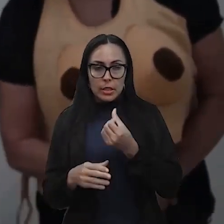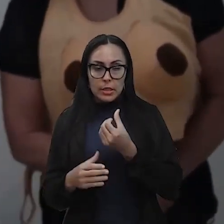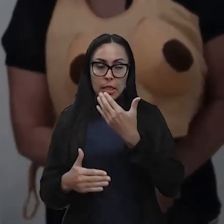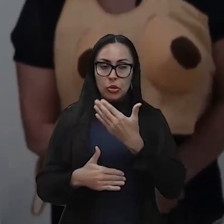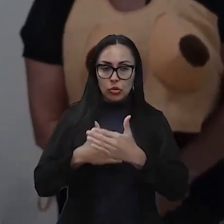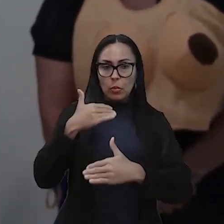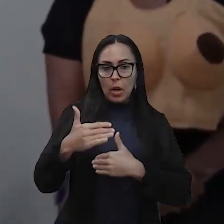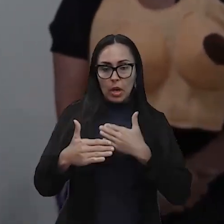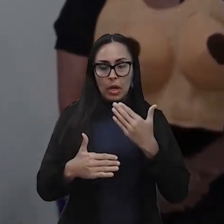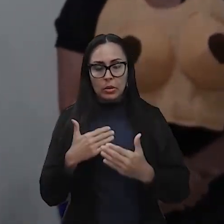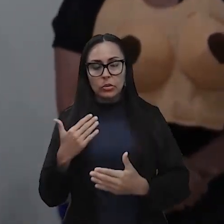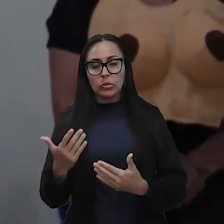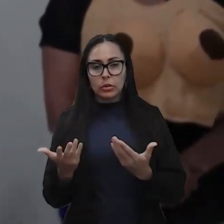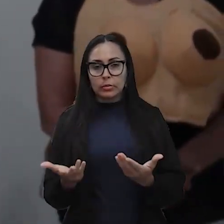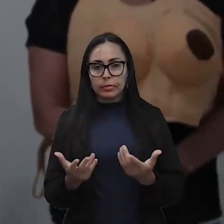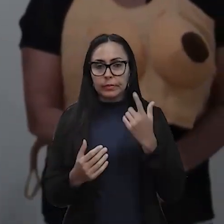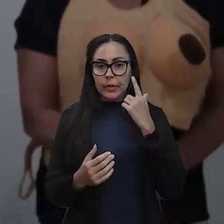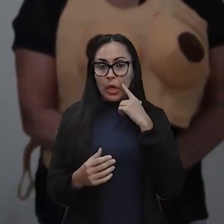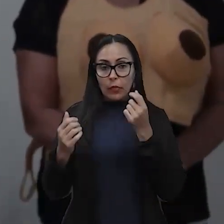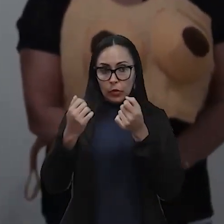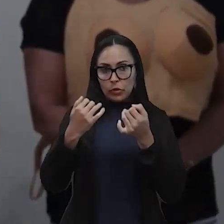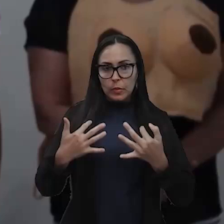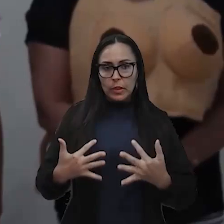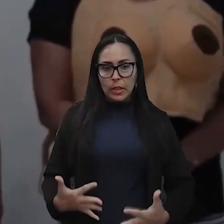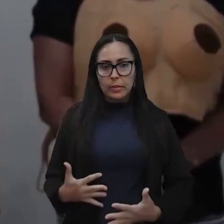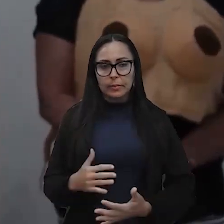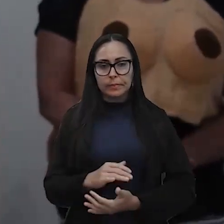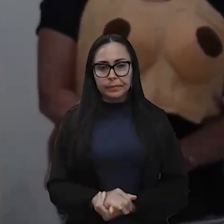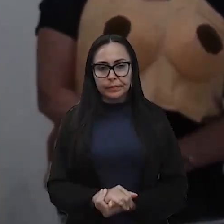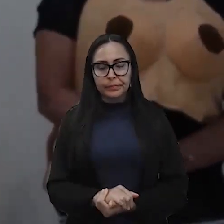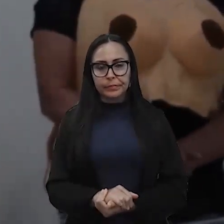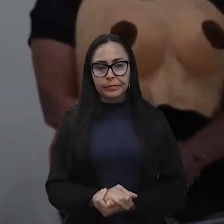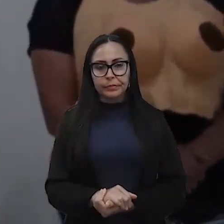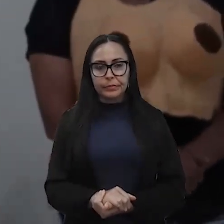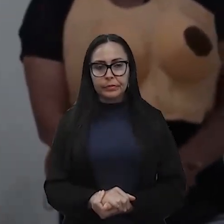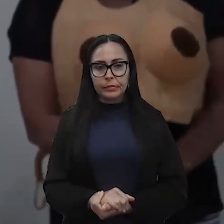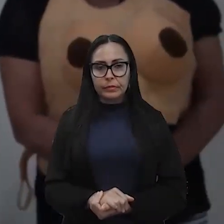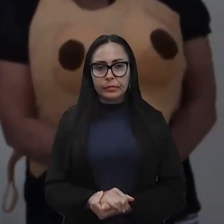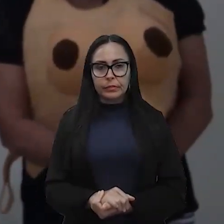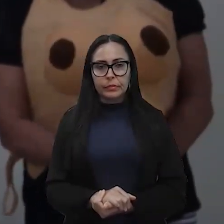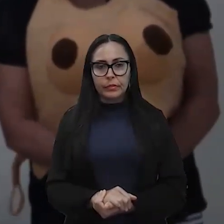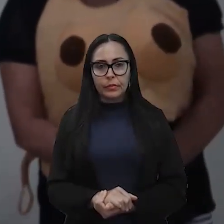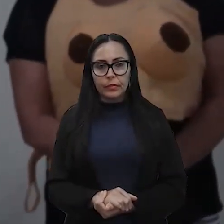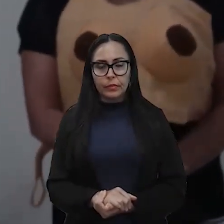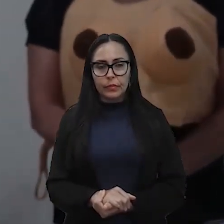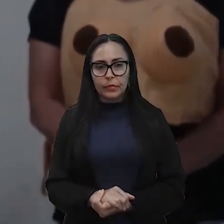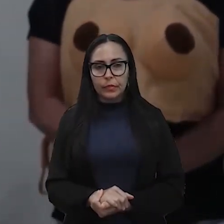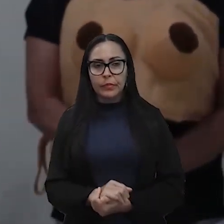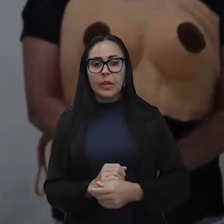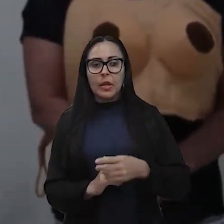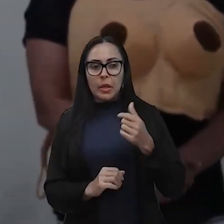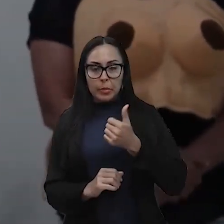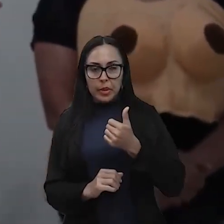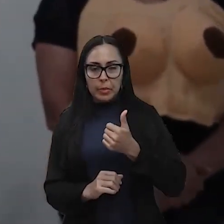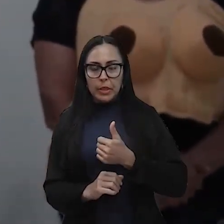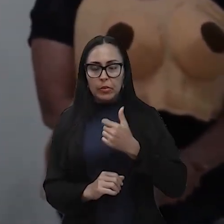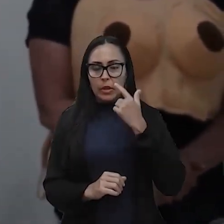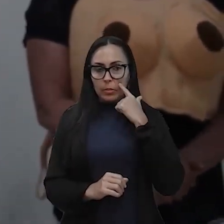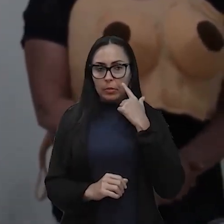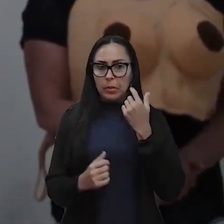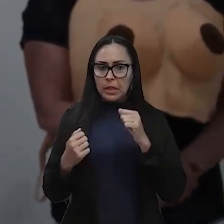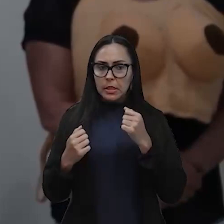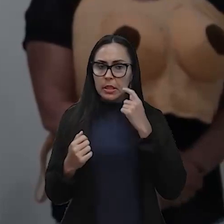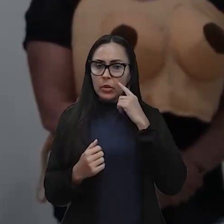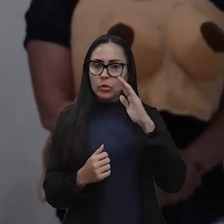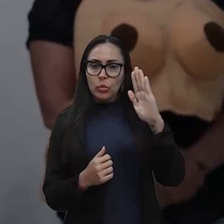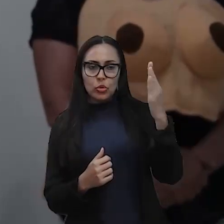passo a passo, não. Vou explicar para vocês essa mama aí, tem mistério nela. Vamos lá. Primeiro passo, você tem que se olhar no espelho. Tem